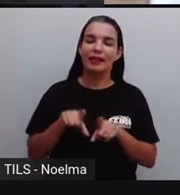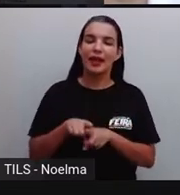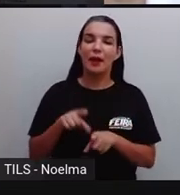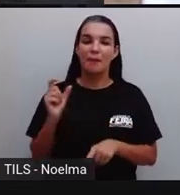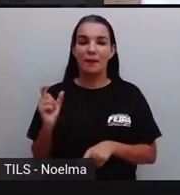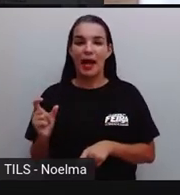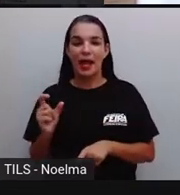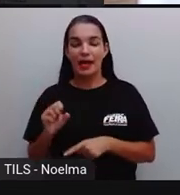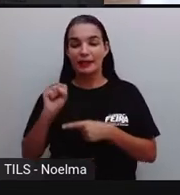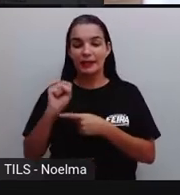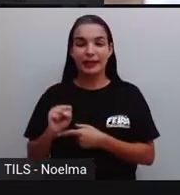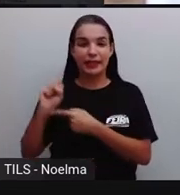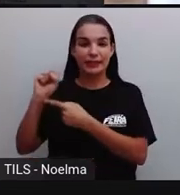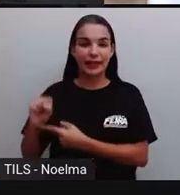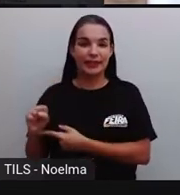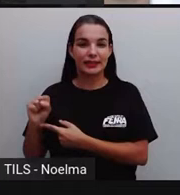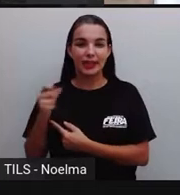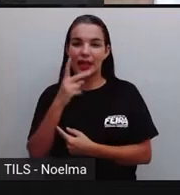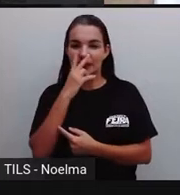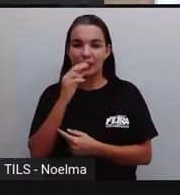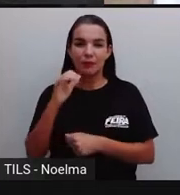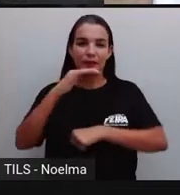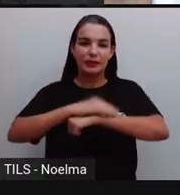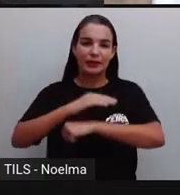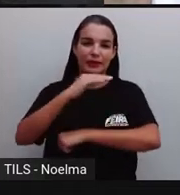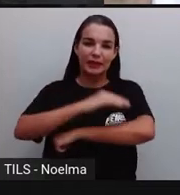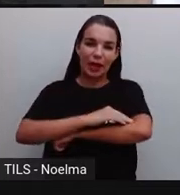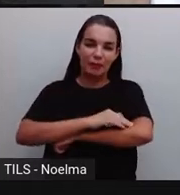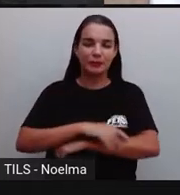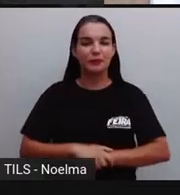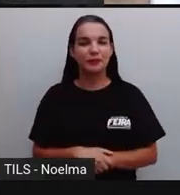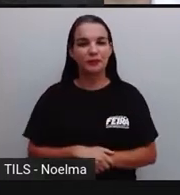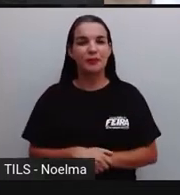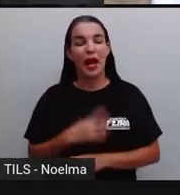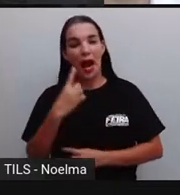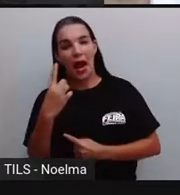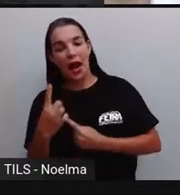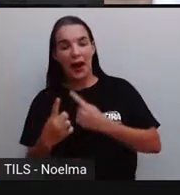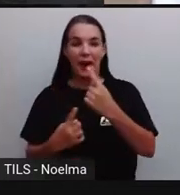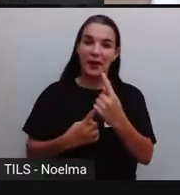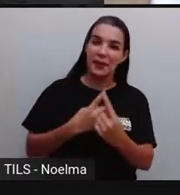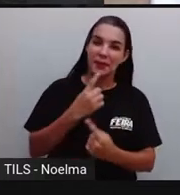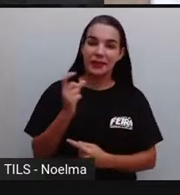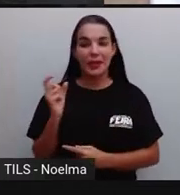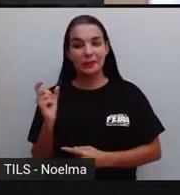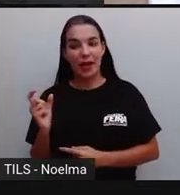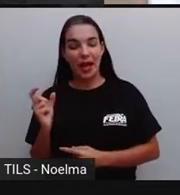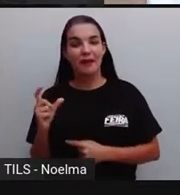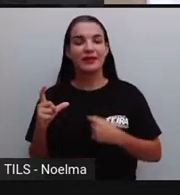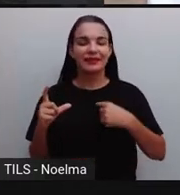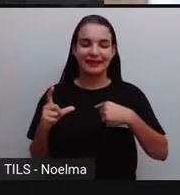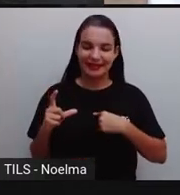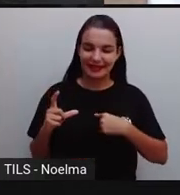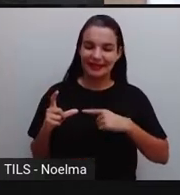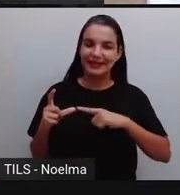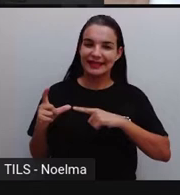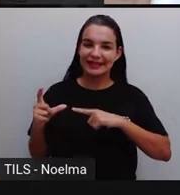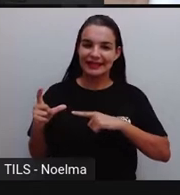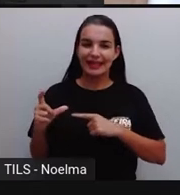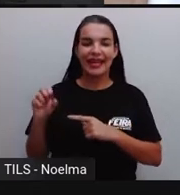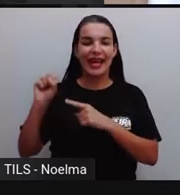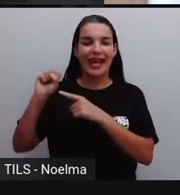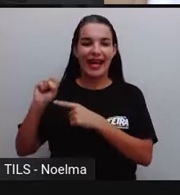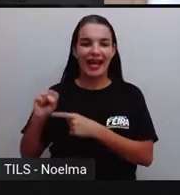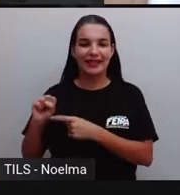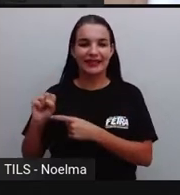aí da palavra sapo, tá bom? Algumas vezes ele vai aparecer aí, né? Duas vezes,